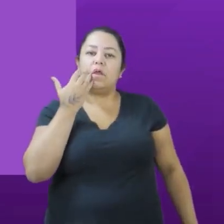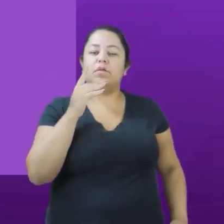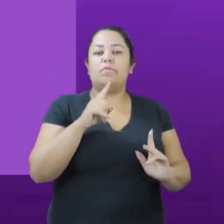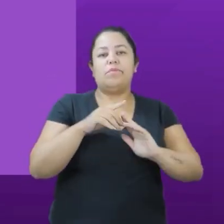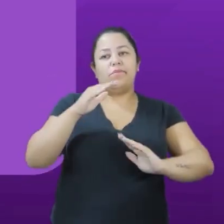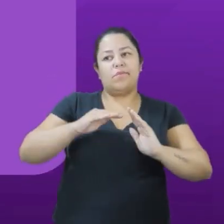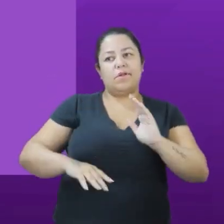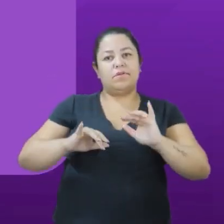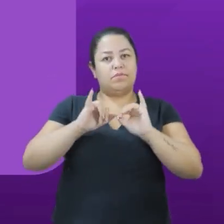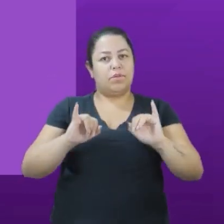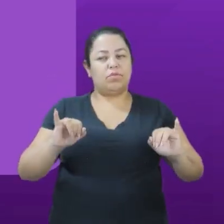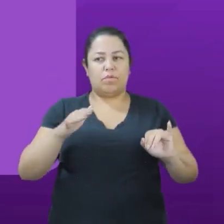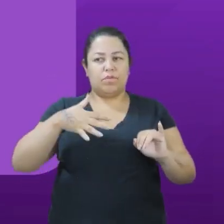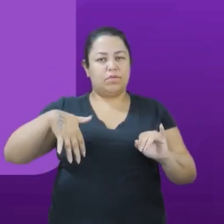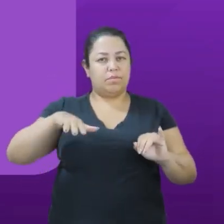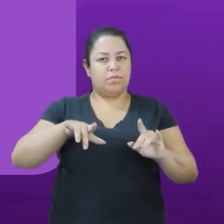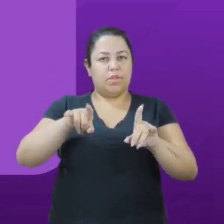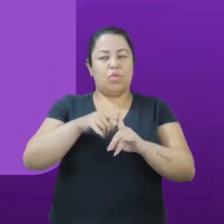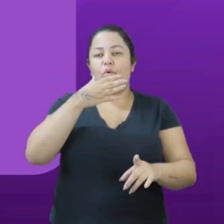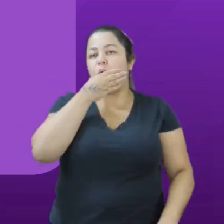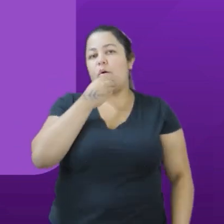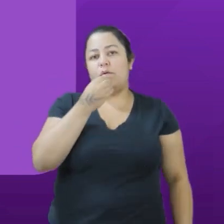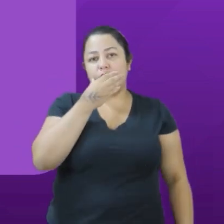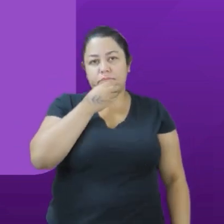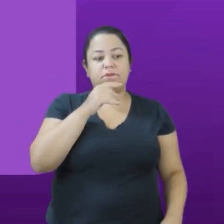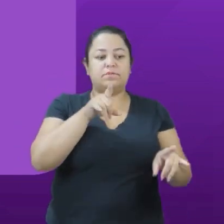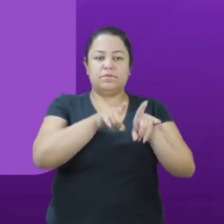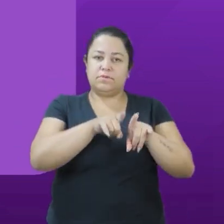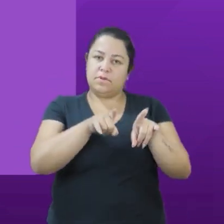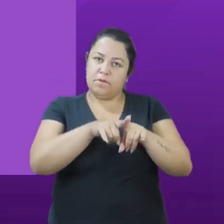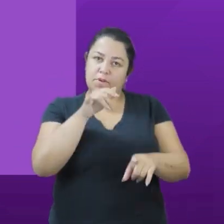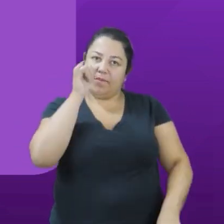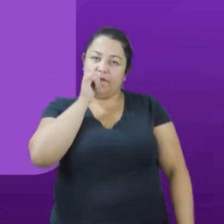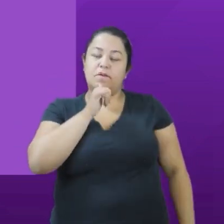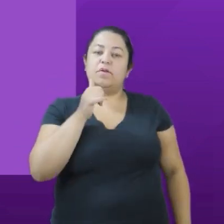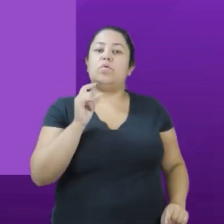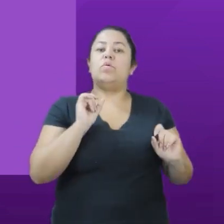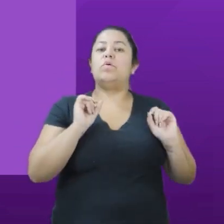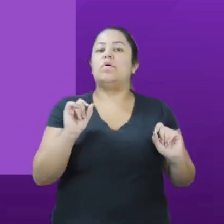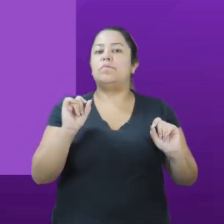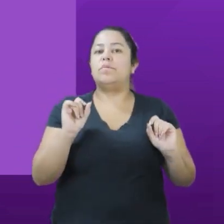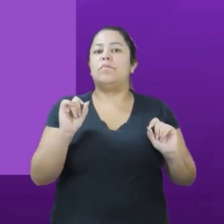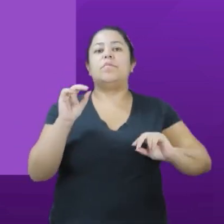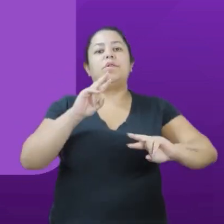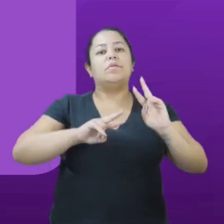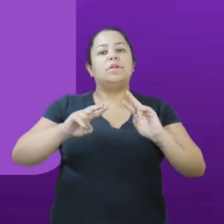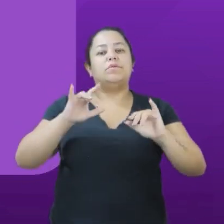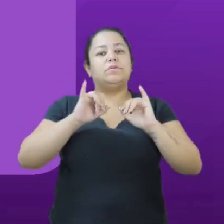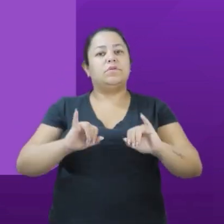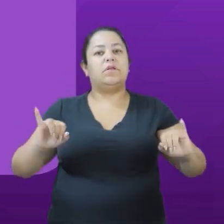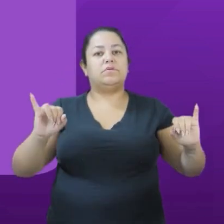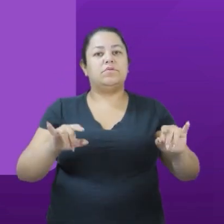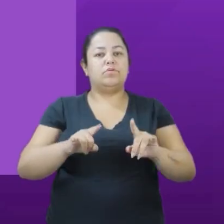a gente fala de forma geral, contemplando homens e mulheres. Mas quando a gente vai olhar os dados